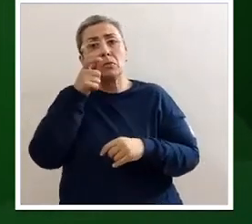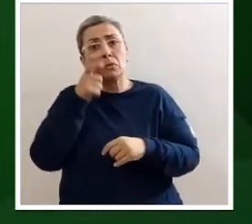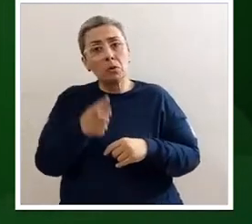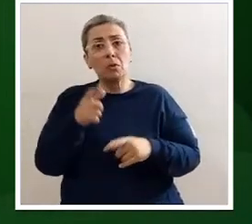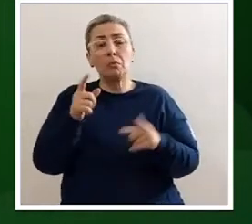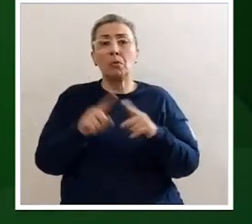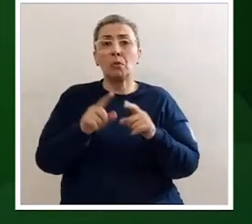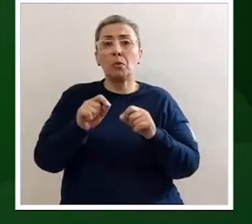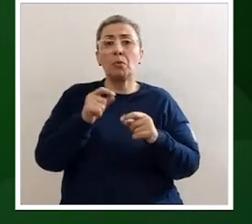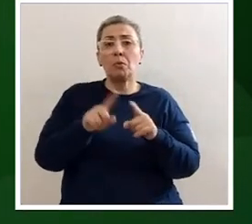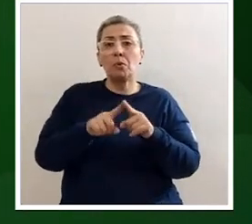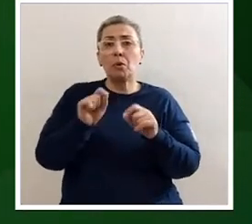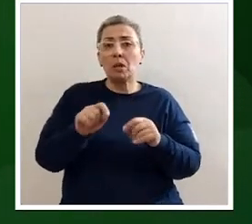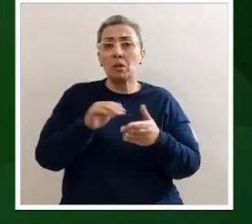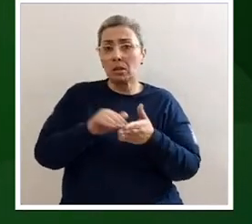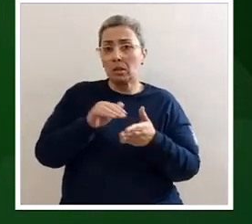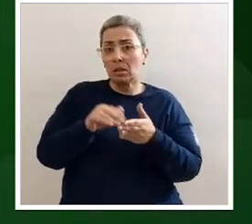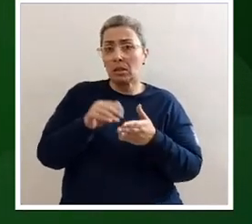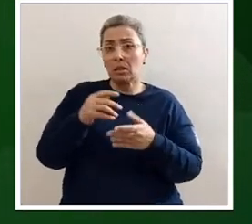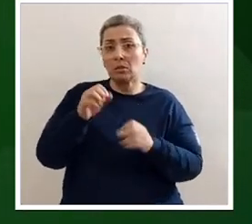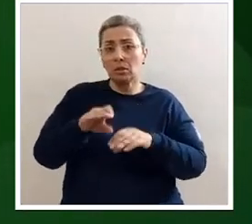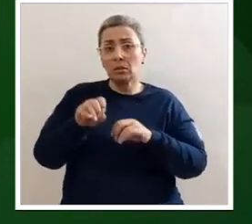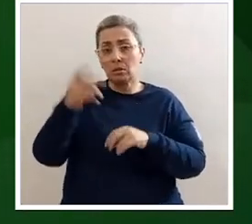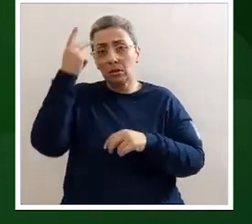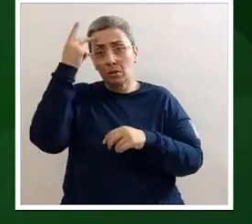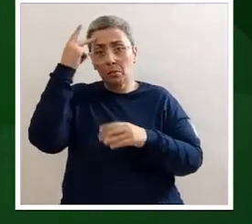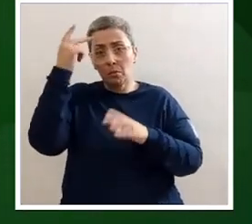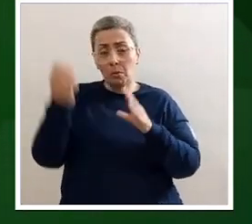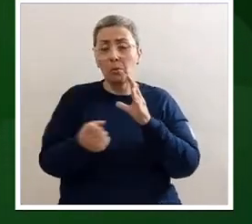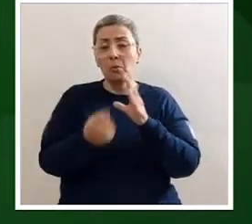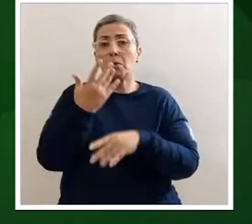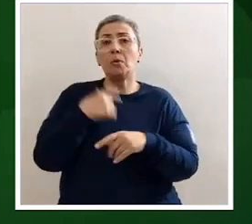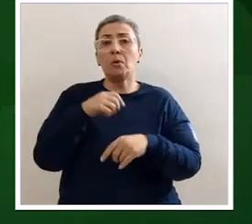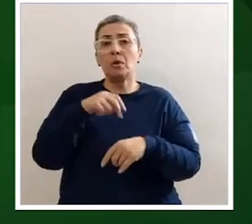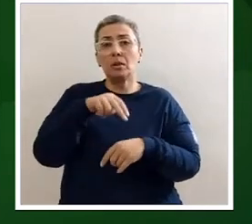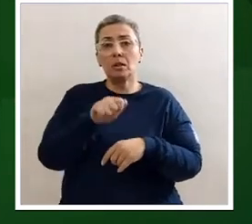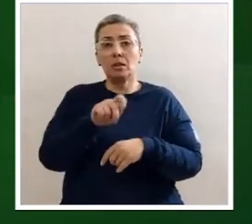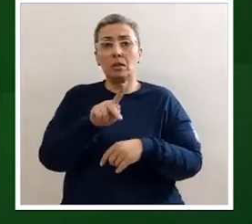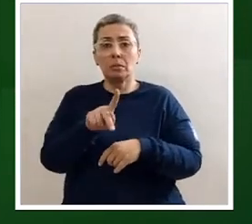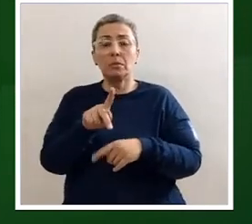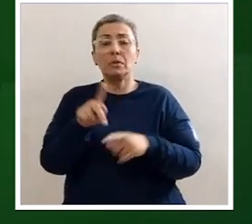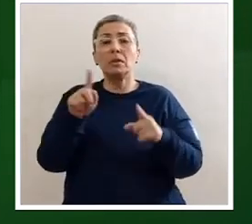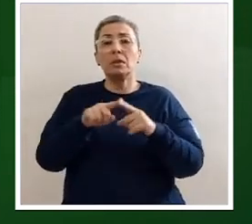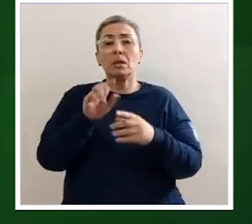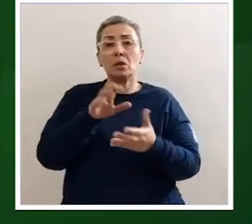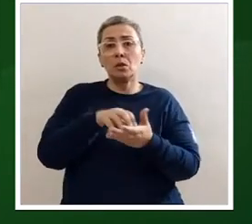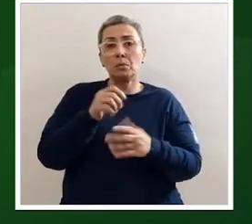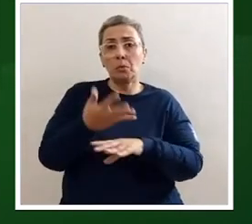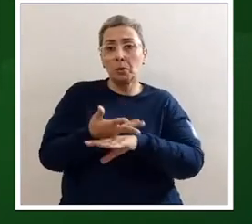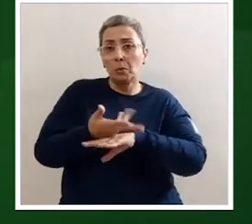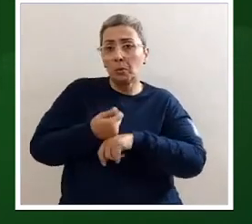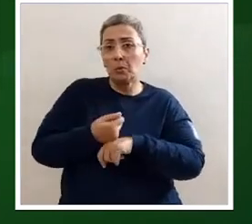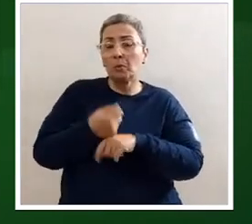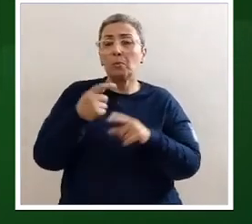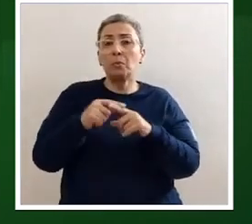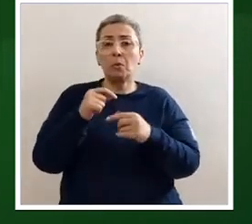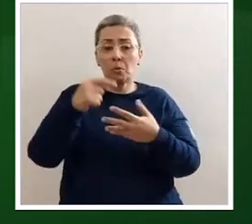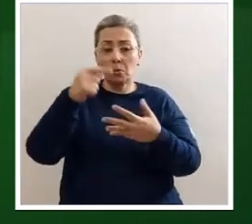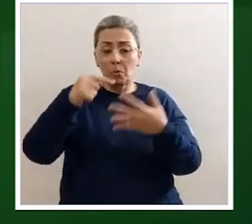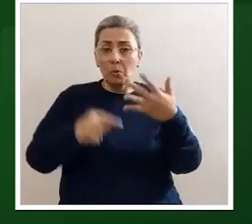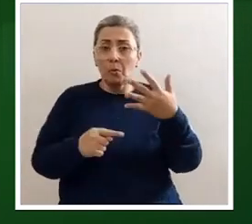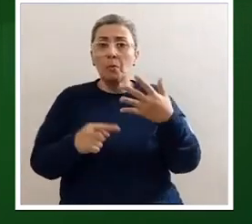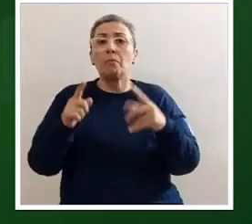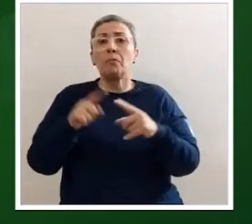inclusive São Paulo nós implantamos os naipes núcleos interdisciplinares compostos